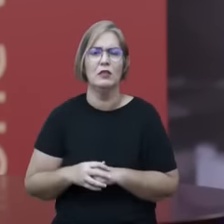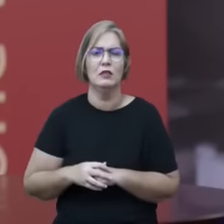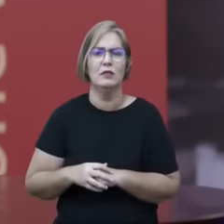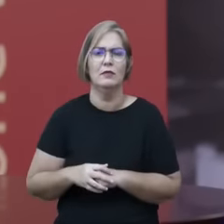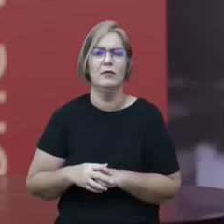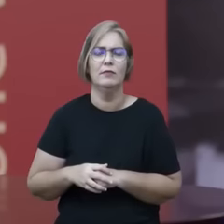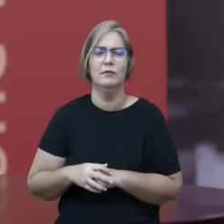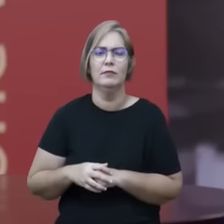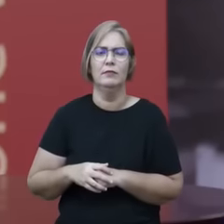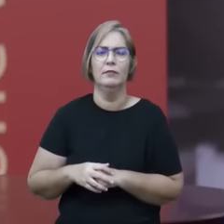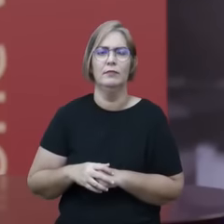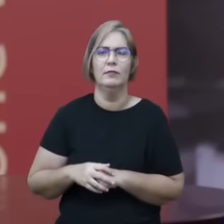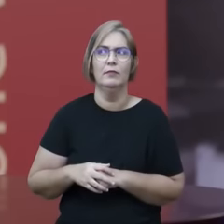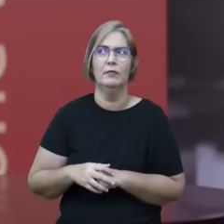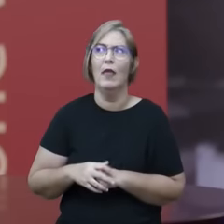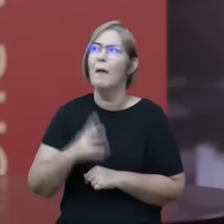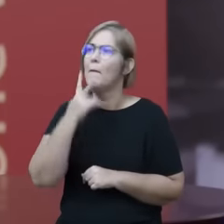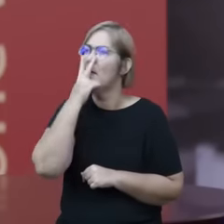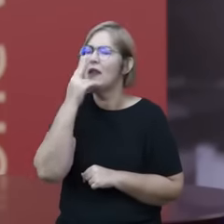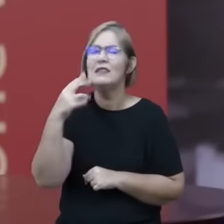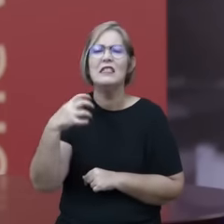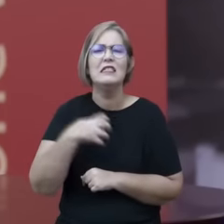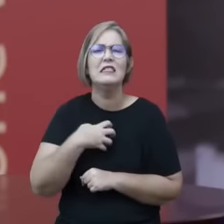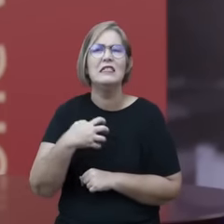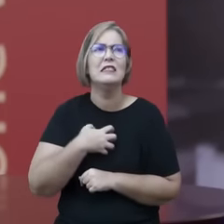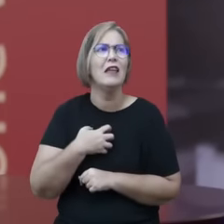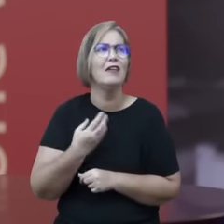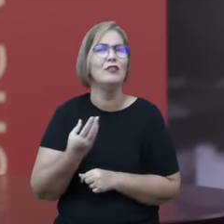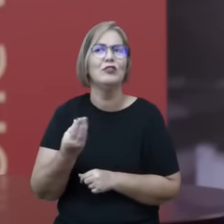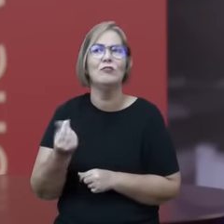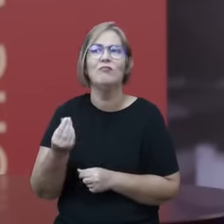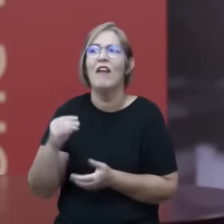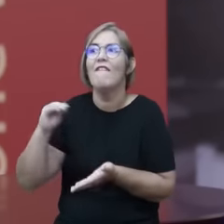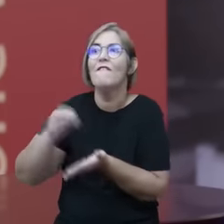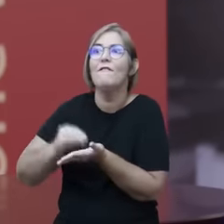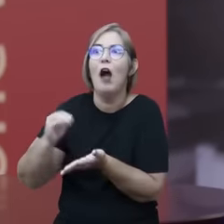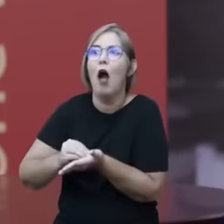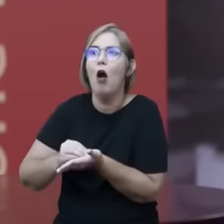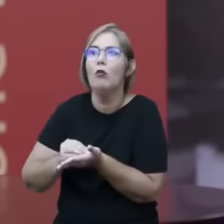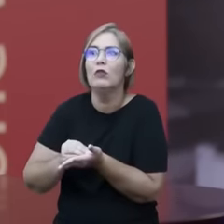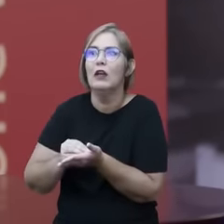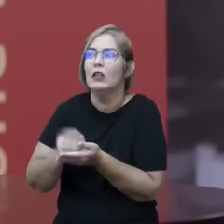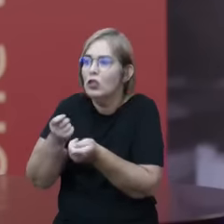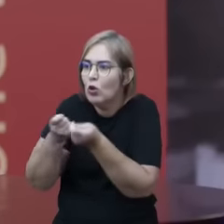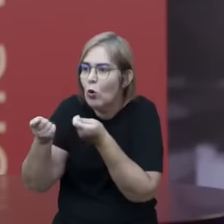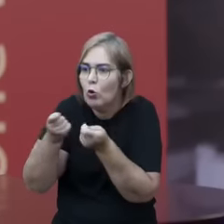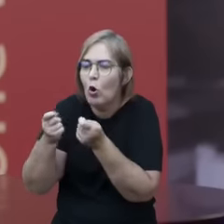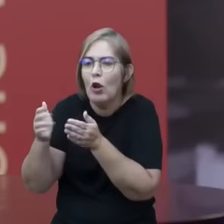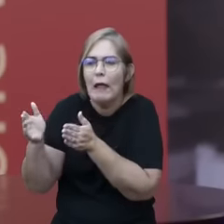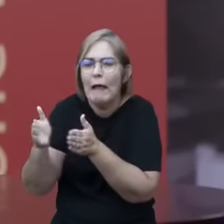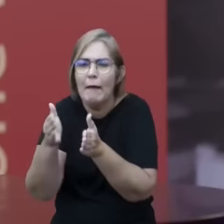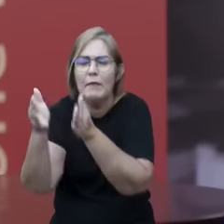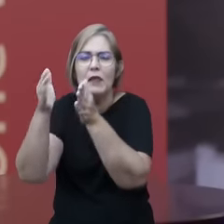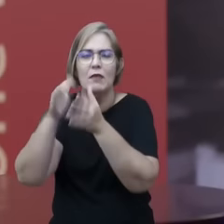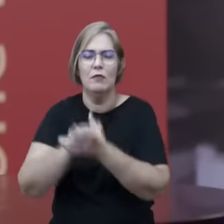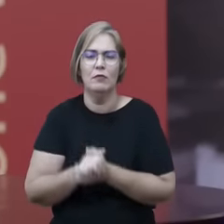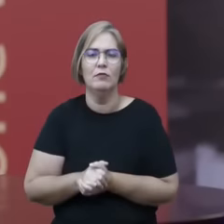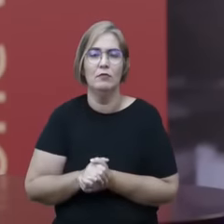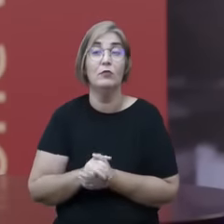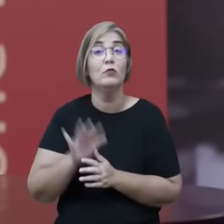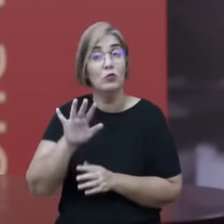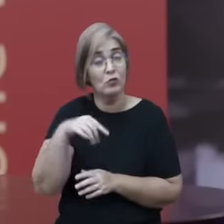eh essa ausência de de esse ausência de um horizonte de sentido, nós reicularmos um sentido